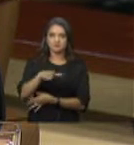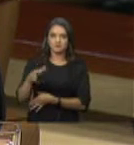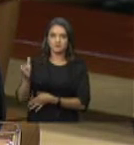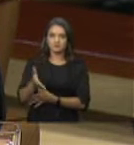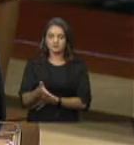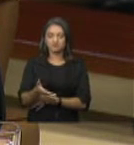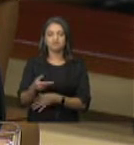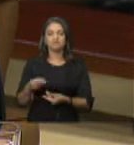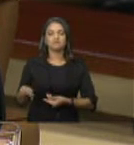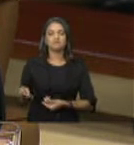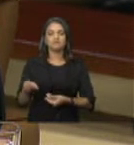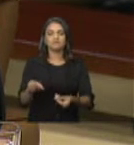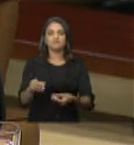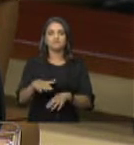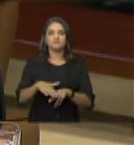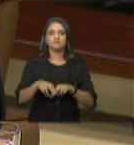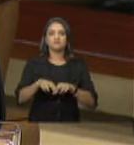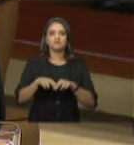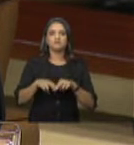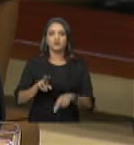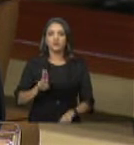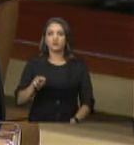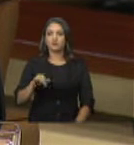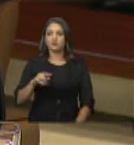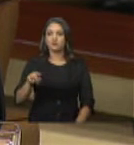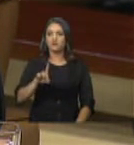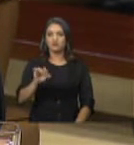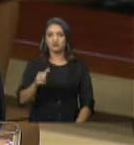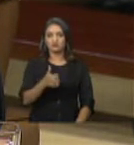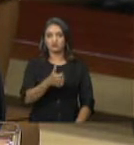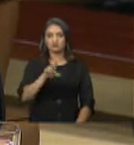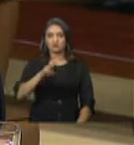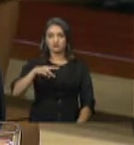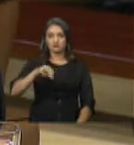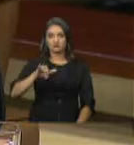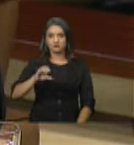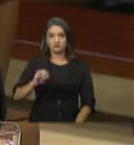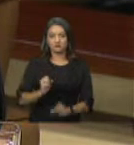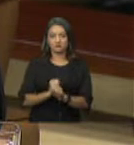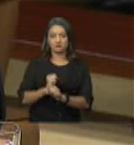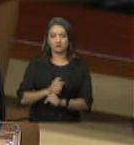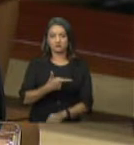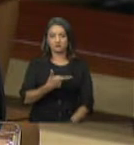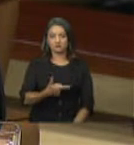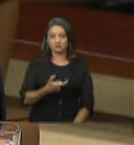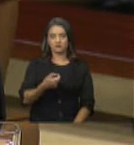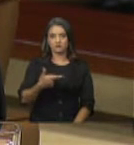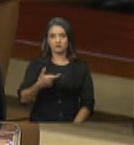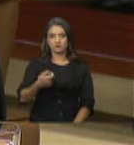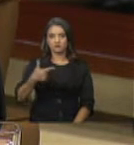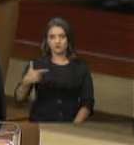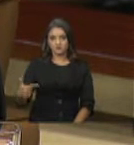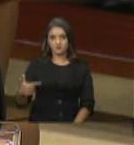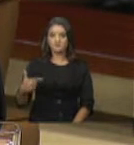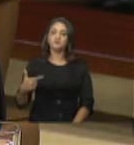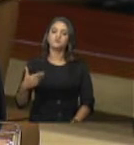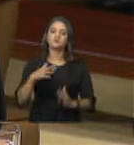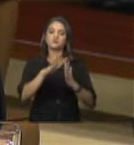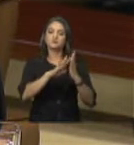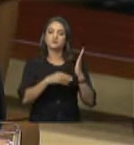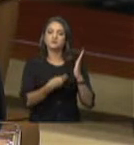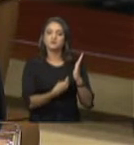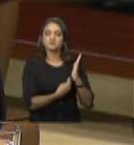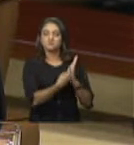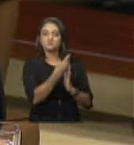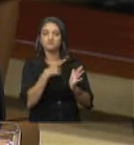união em 15 de maio de 2002 conforme Eu mencionei petição essa